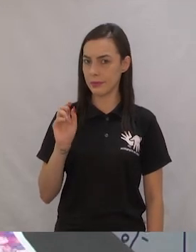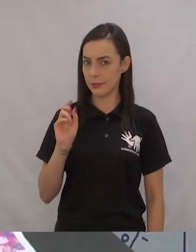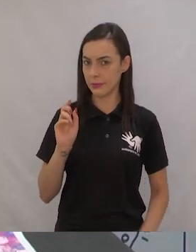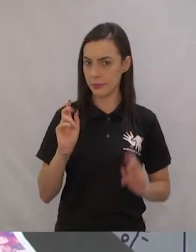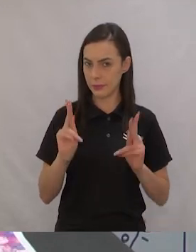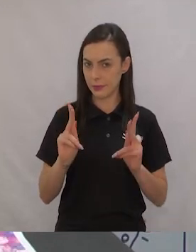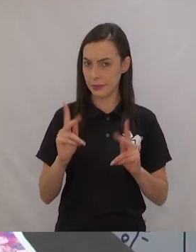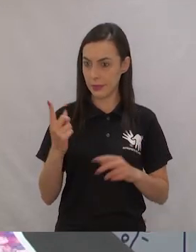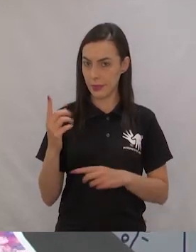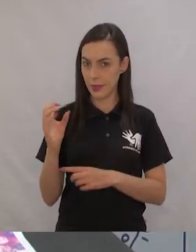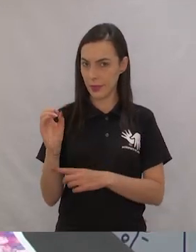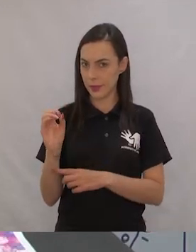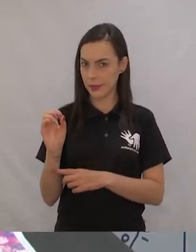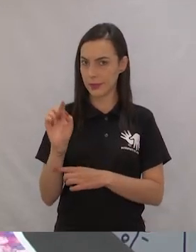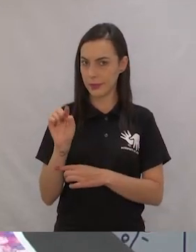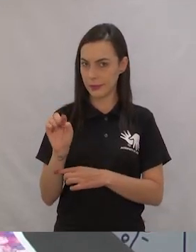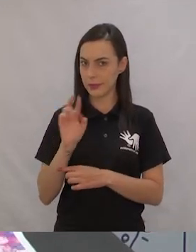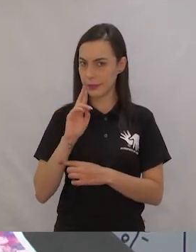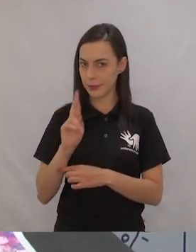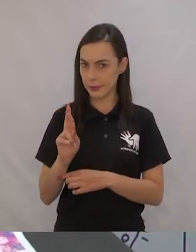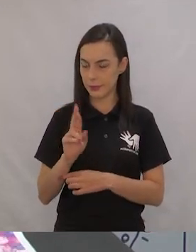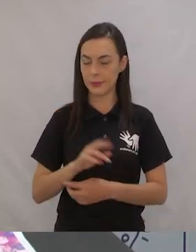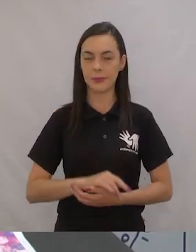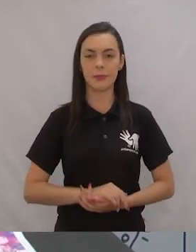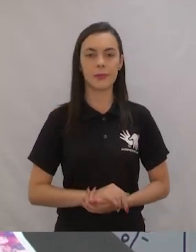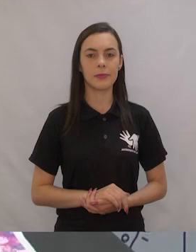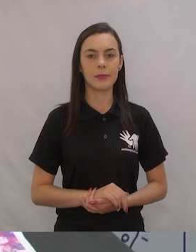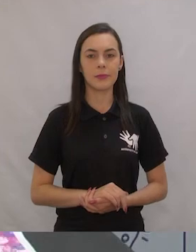é o número 10.